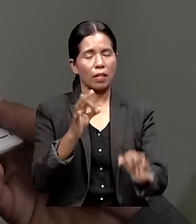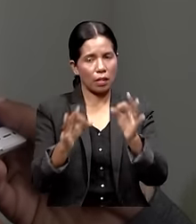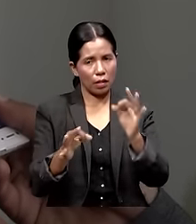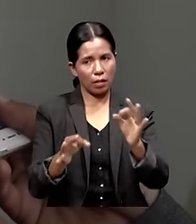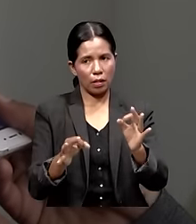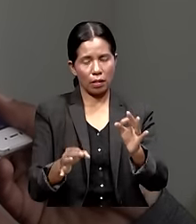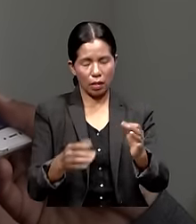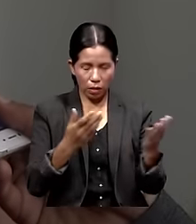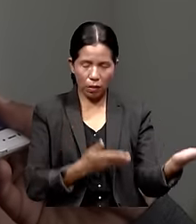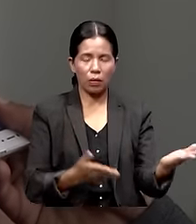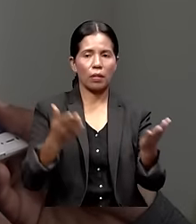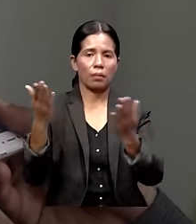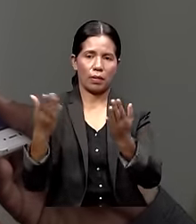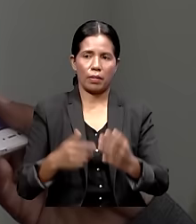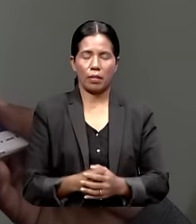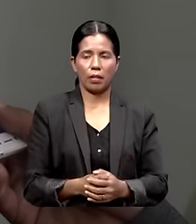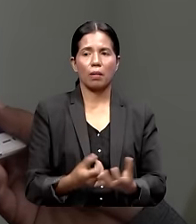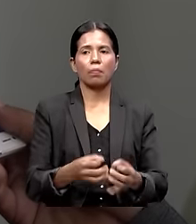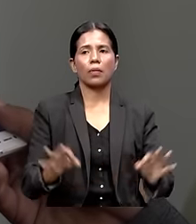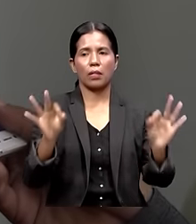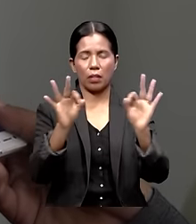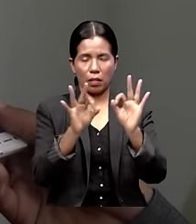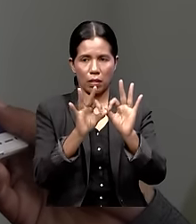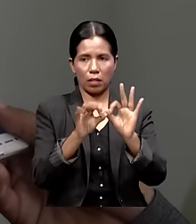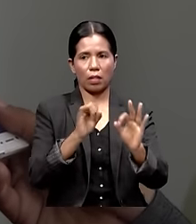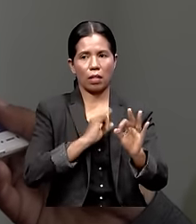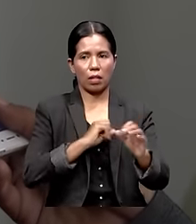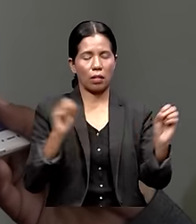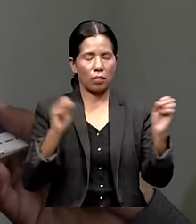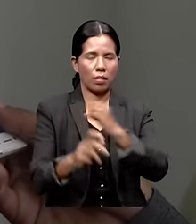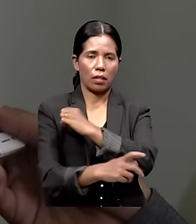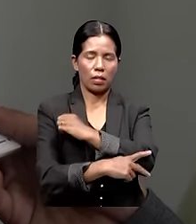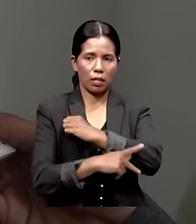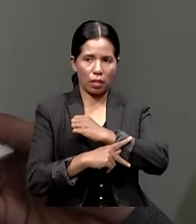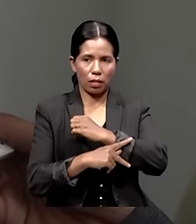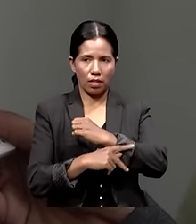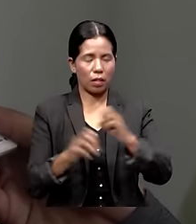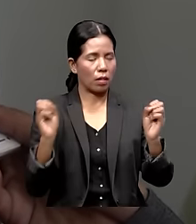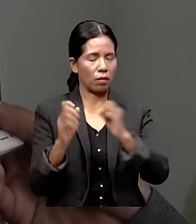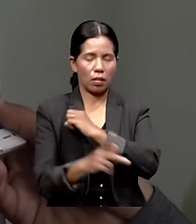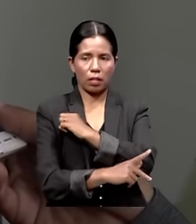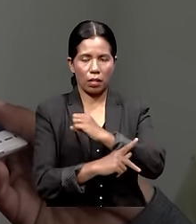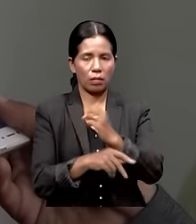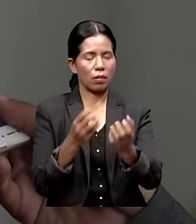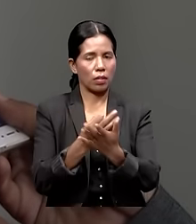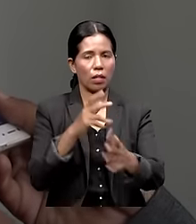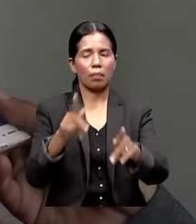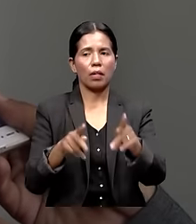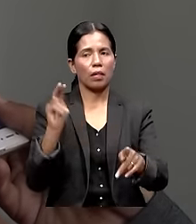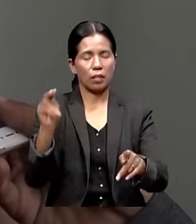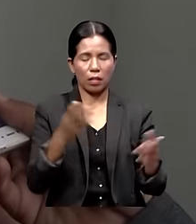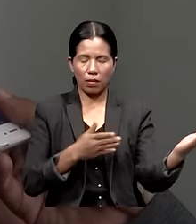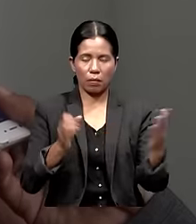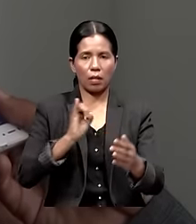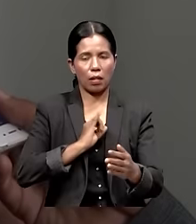dia silakan lori de ba importante hala korupsaun Haula na kosang ida povo niya, pero depois lori haba